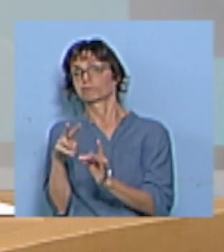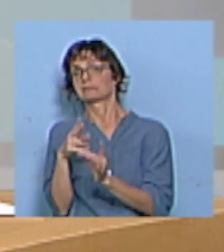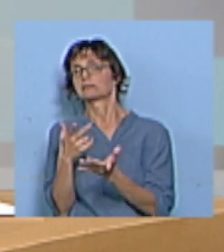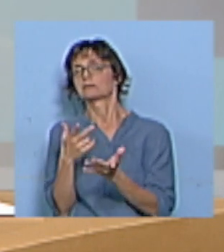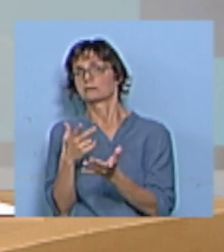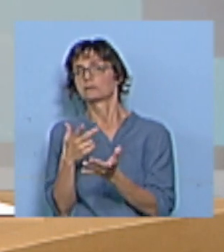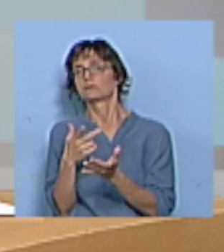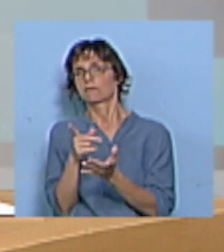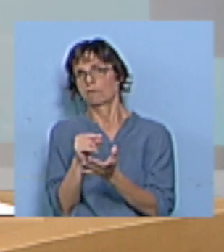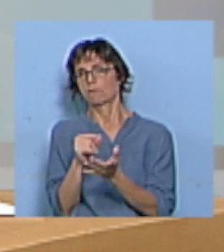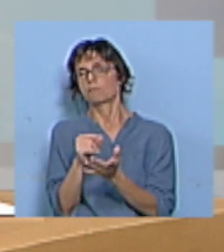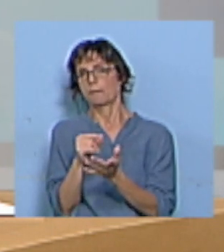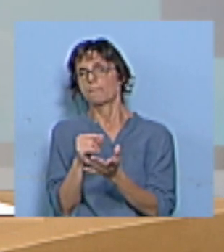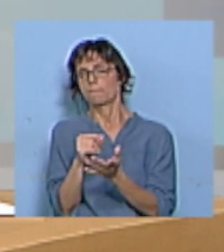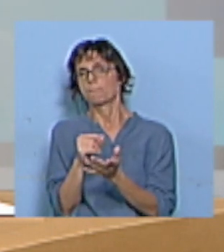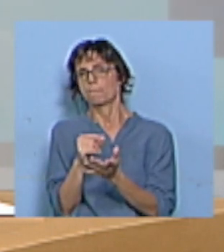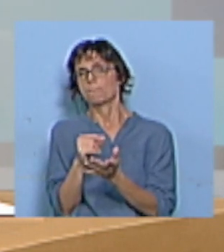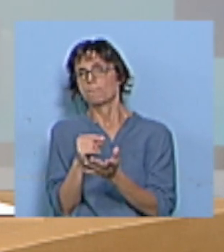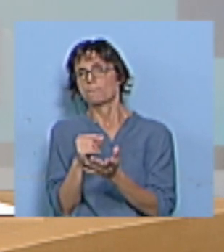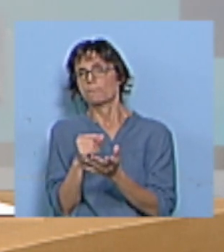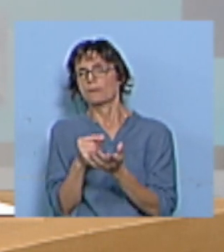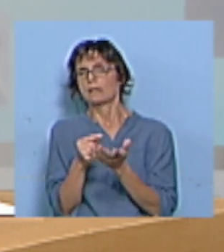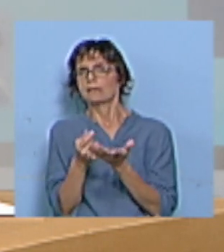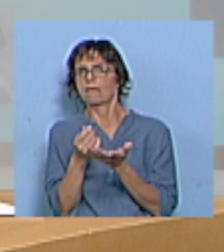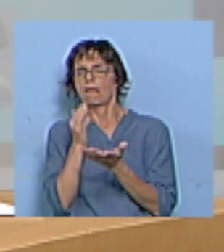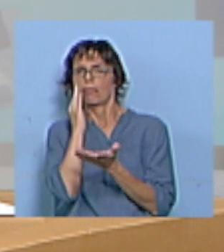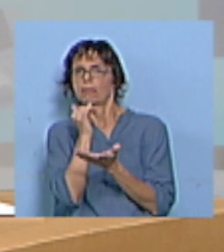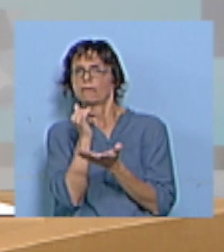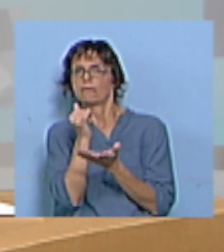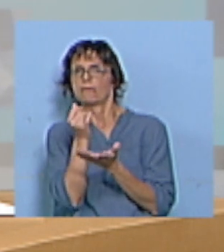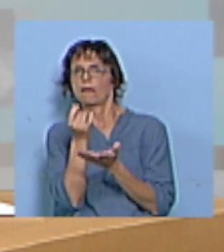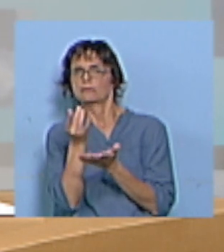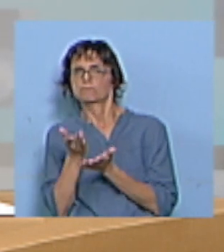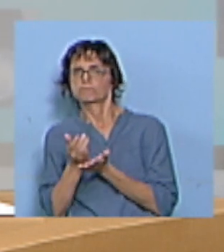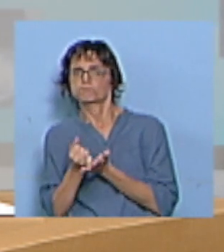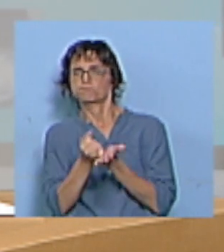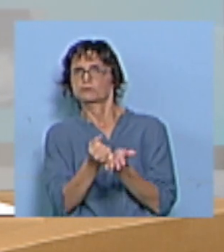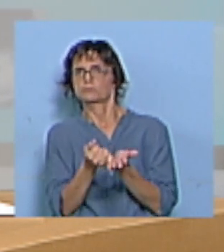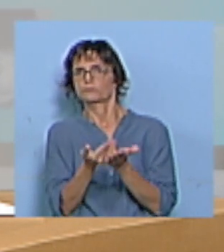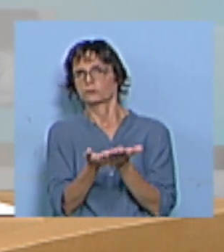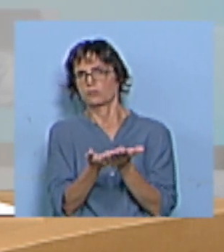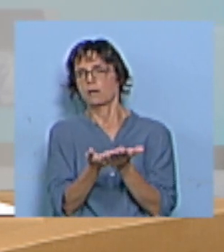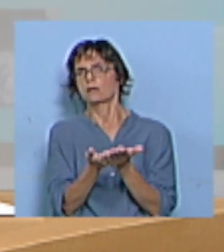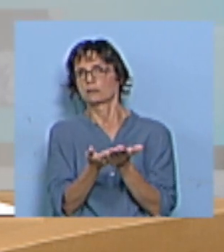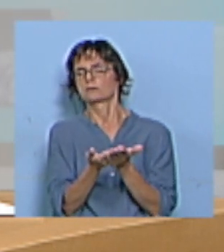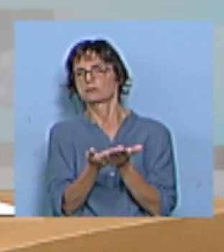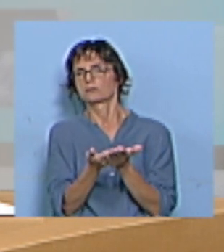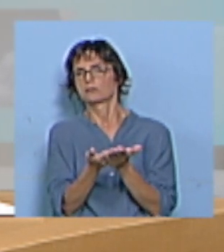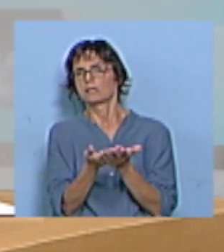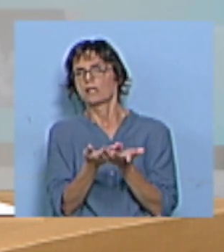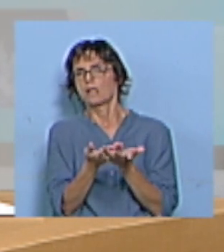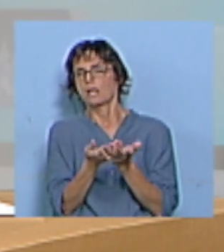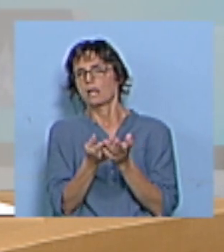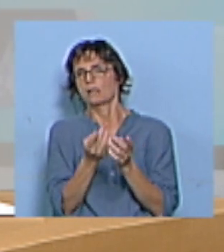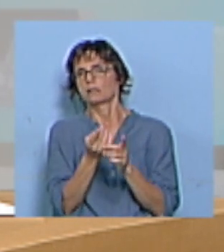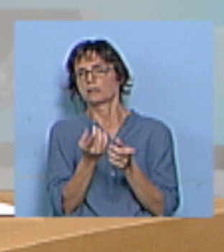em ligar as ajudas concedidas a esses países, independentemente de terem sido muito ou não afetados